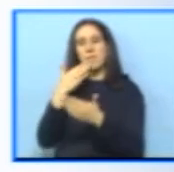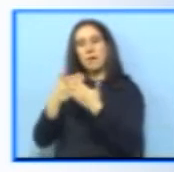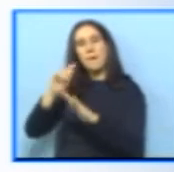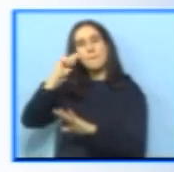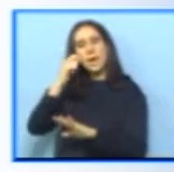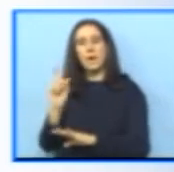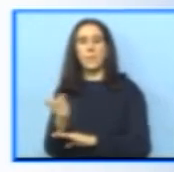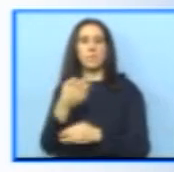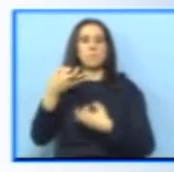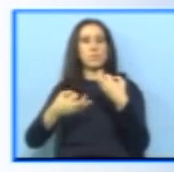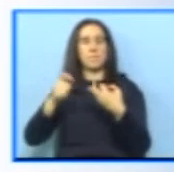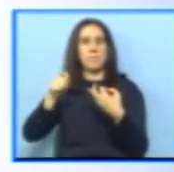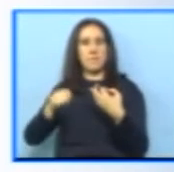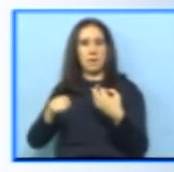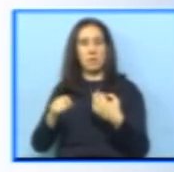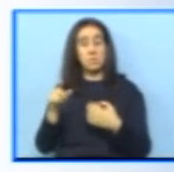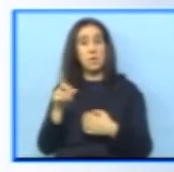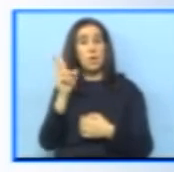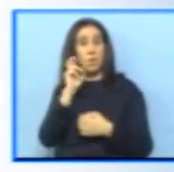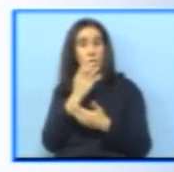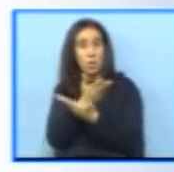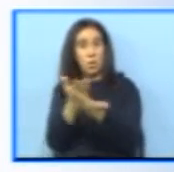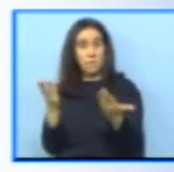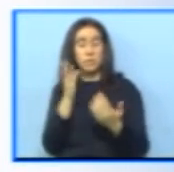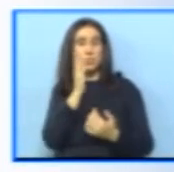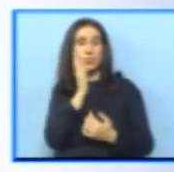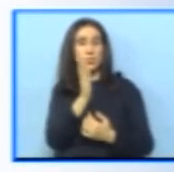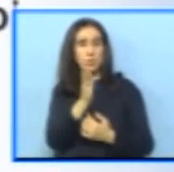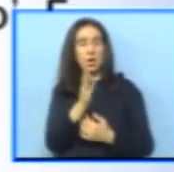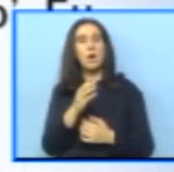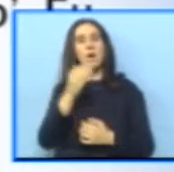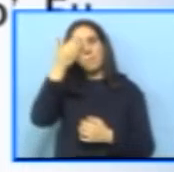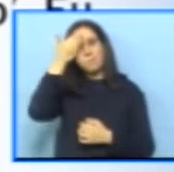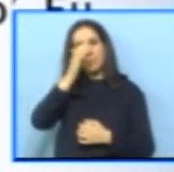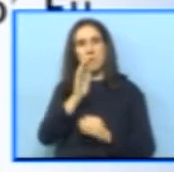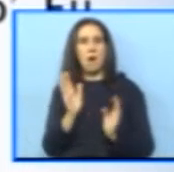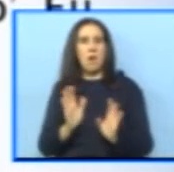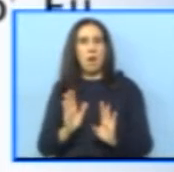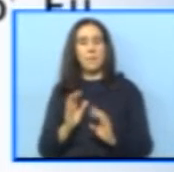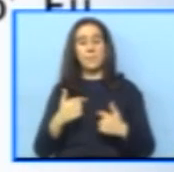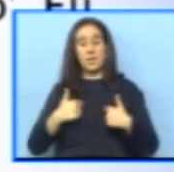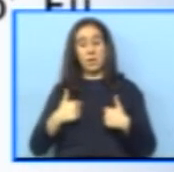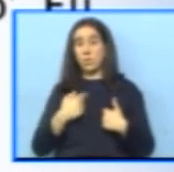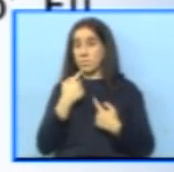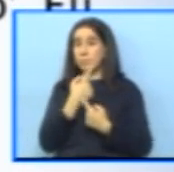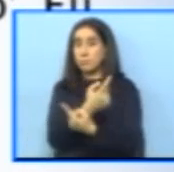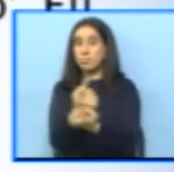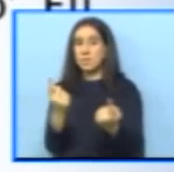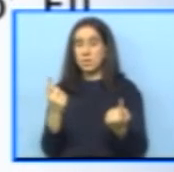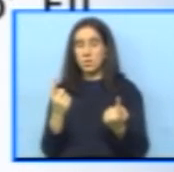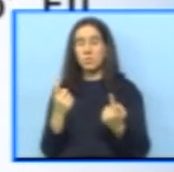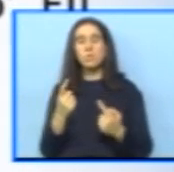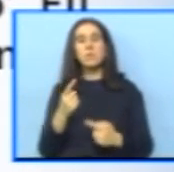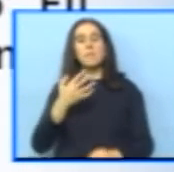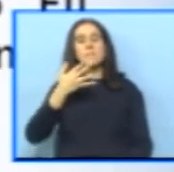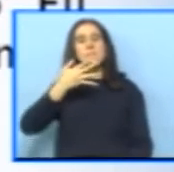submetido a julgamento. Ouvistes que foi dito: não cometerás adultério. Eu, porém, digo-vos: todo